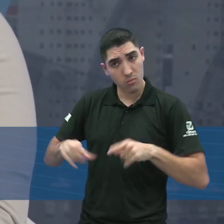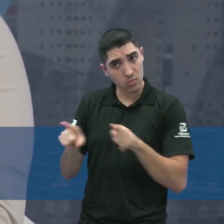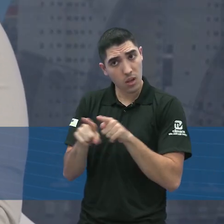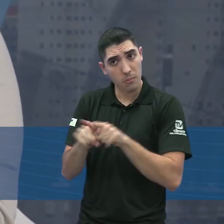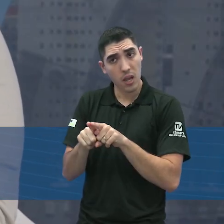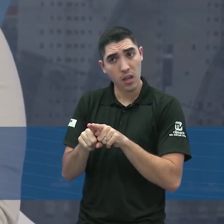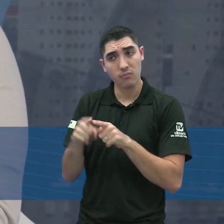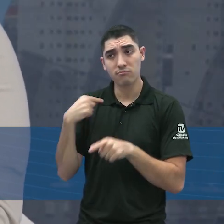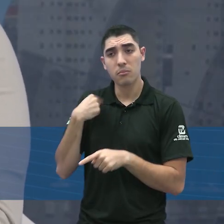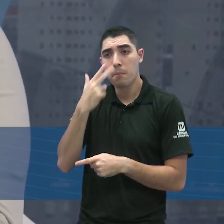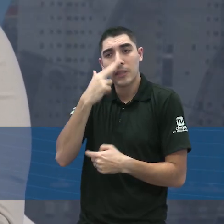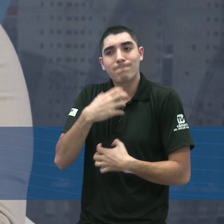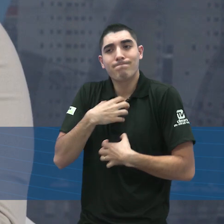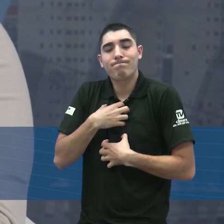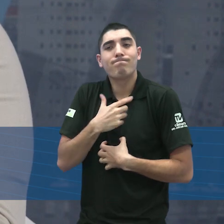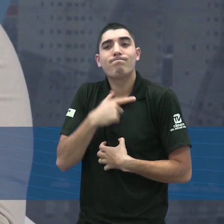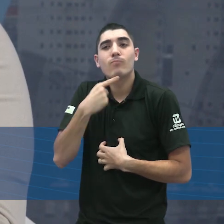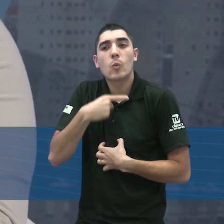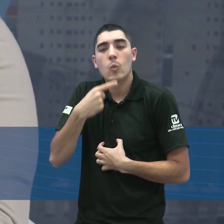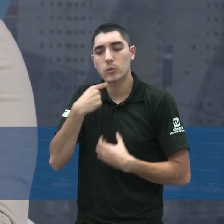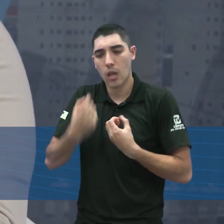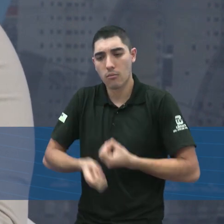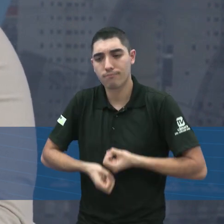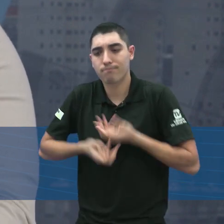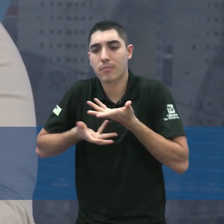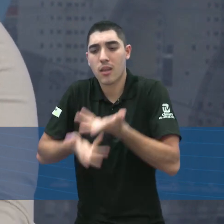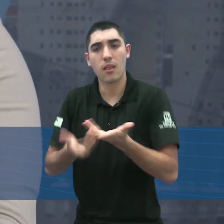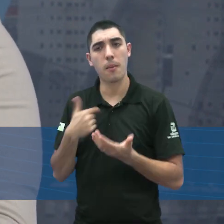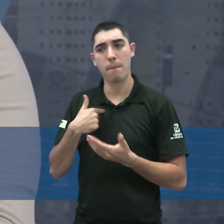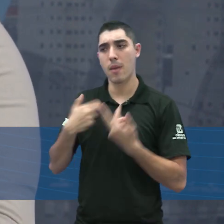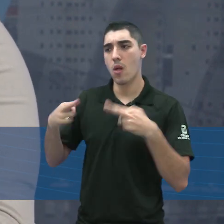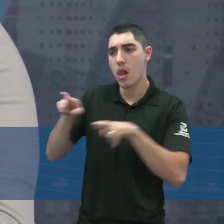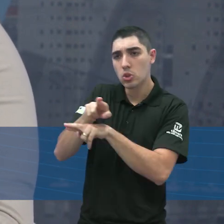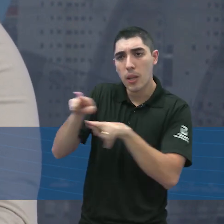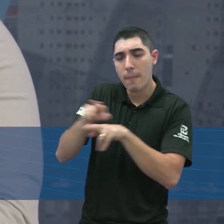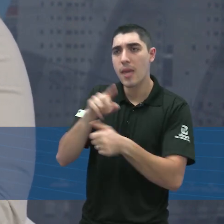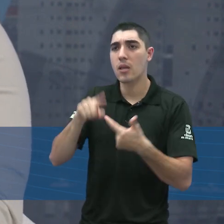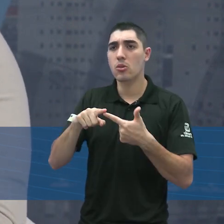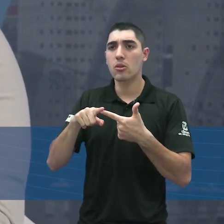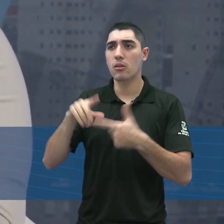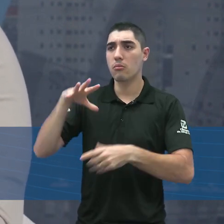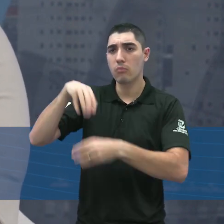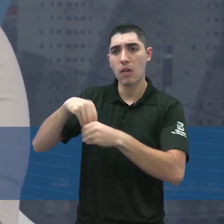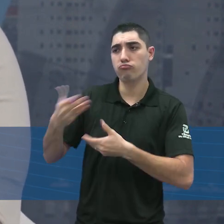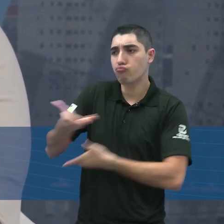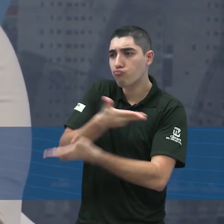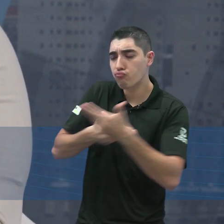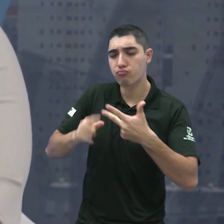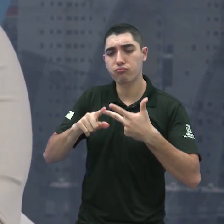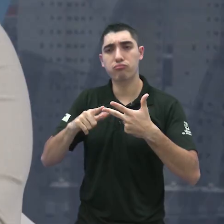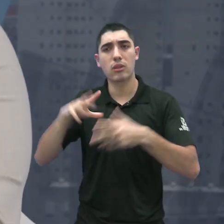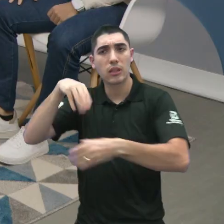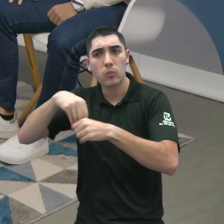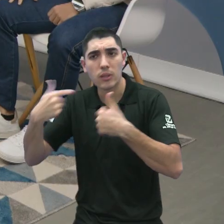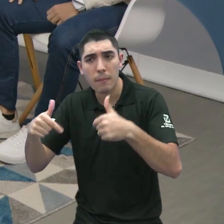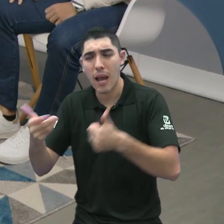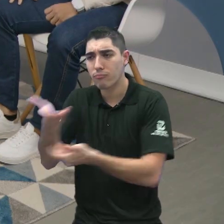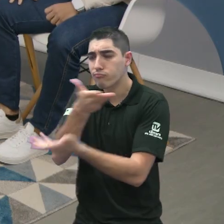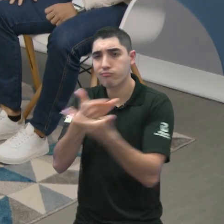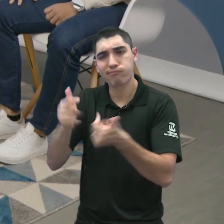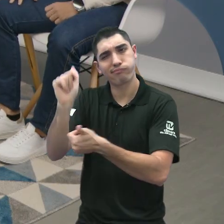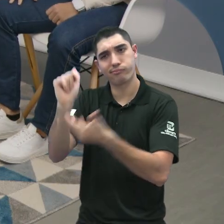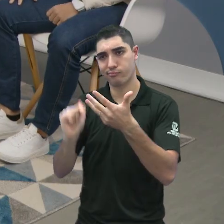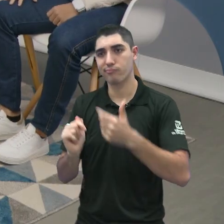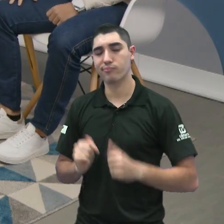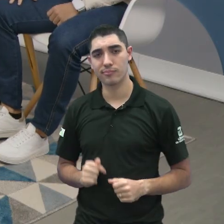não consigamos nos expressar como deveríamos nas relações, no convívio, no trabalho, em qualquer ambiente que a gente esteja. E antes de passar